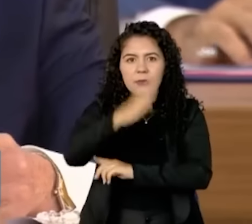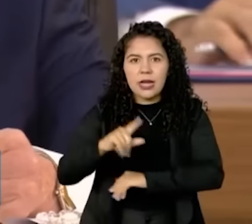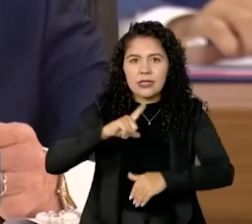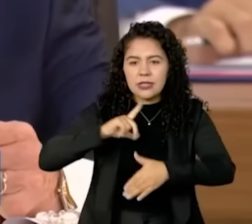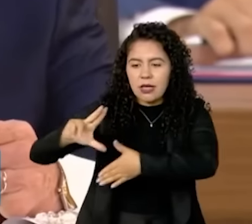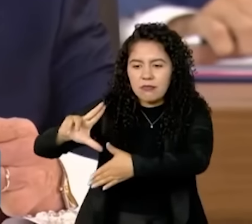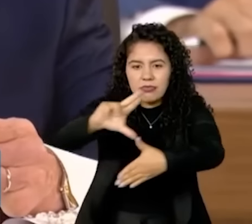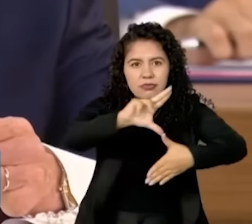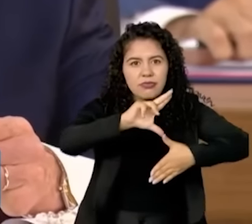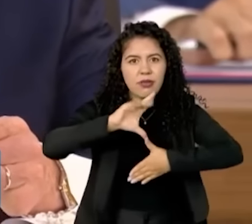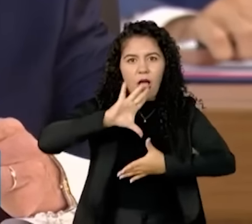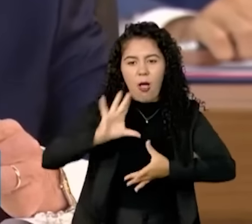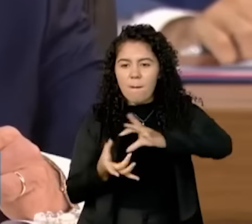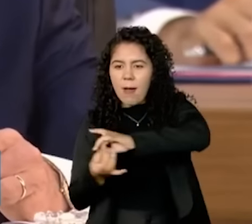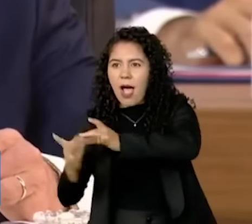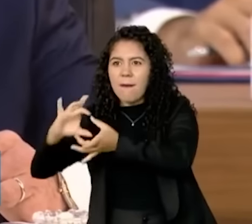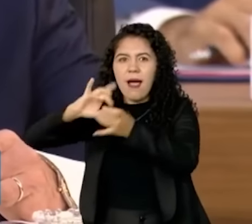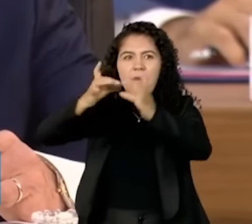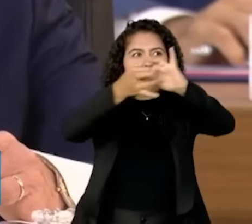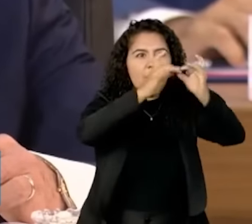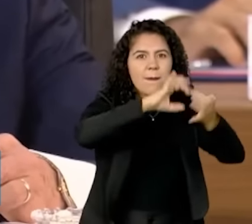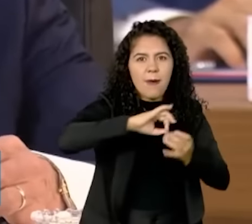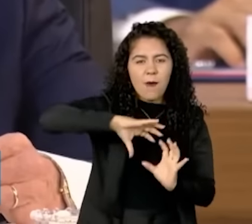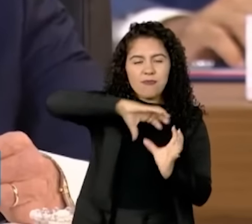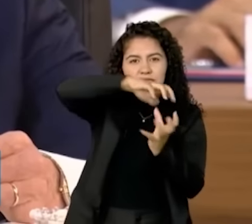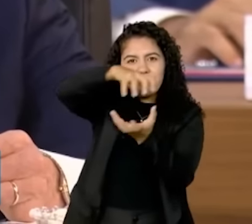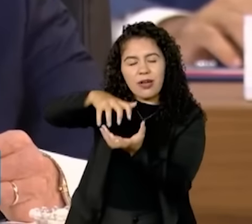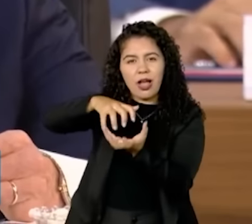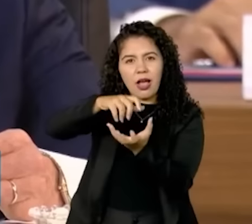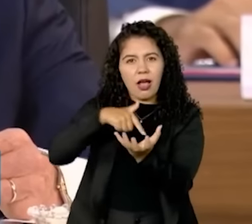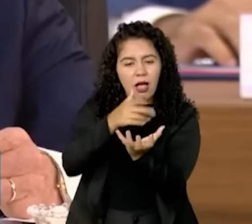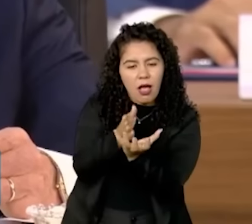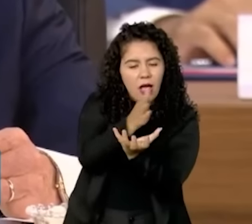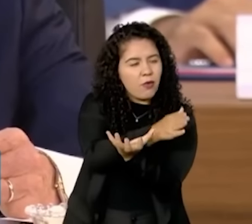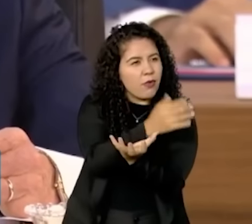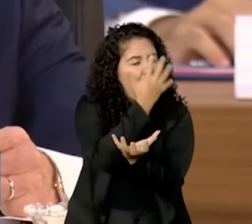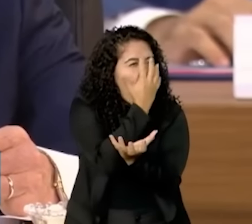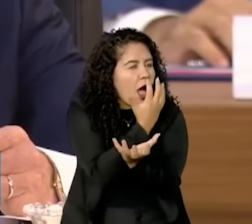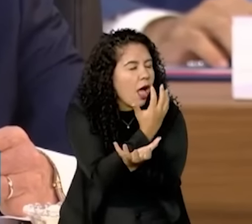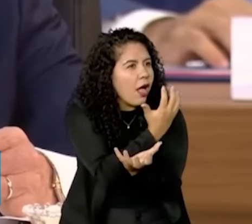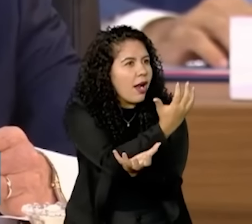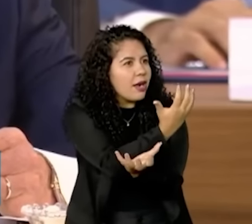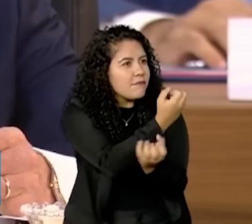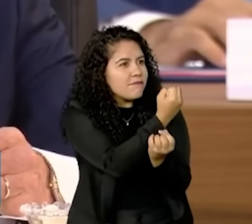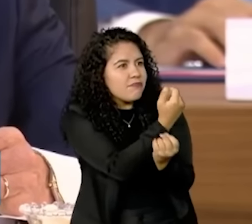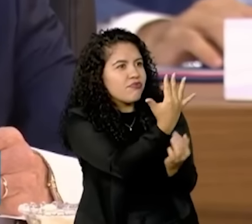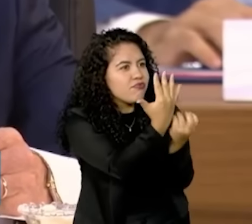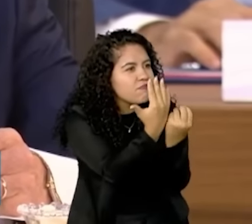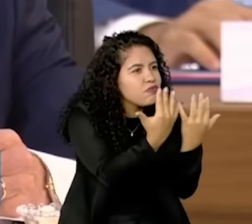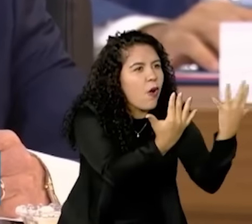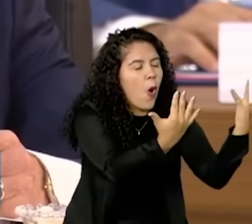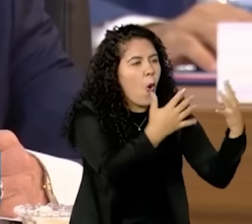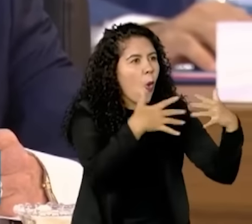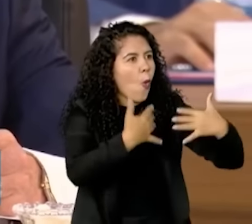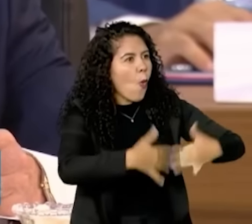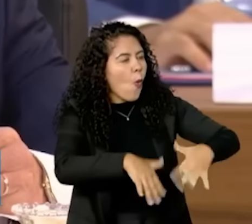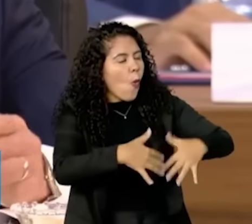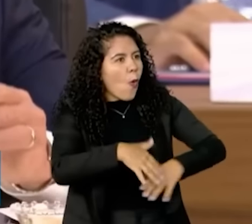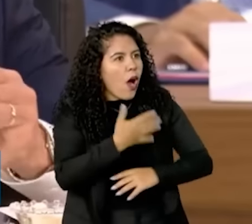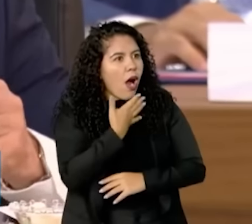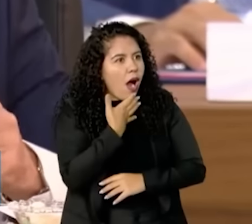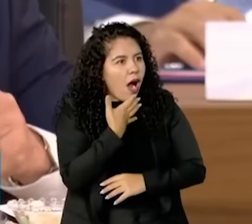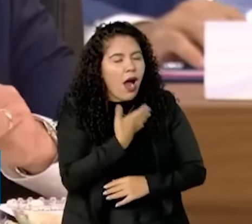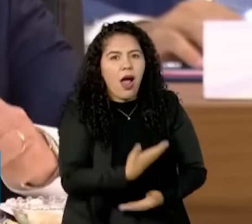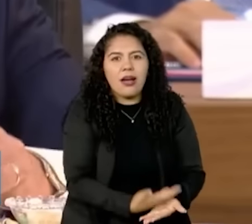mundo. De um lado, a beleza exuberante da natureza, sob os